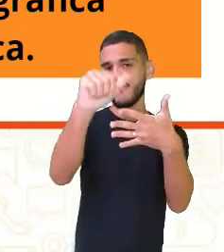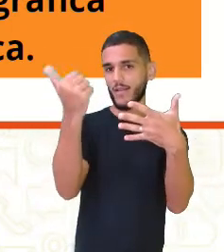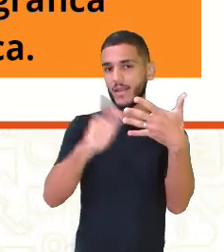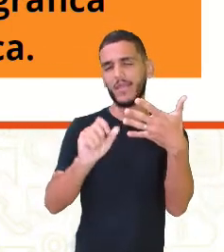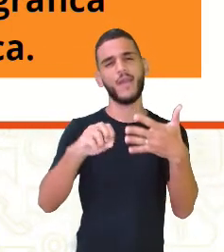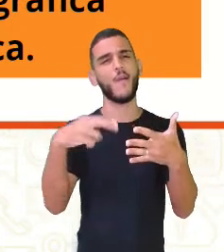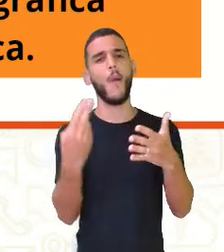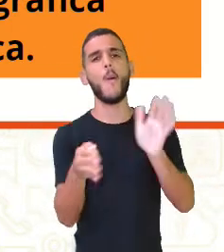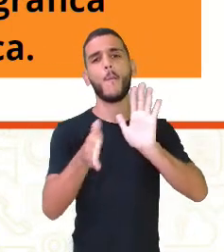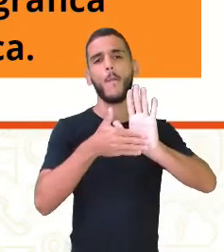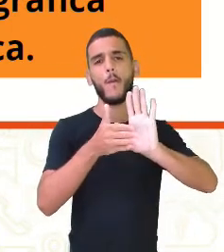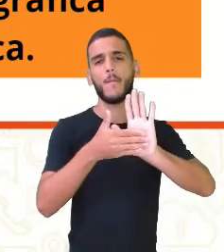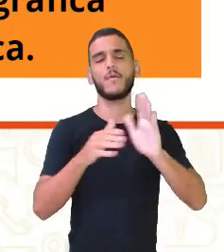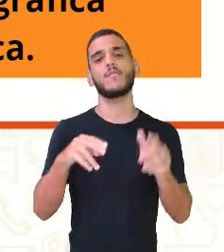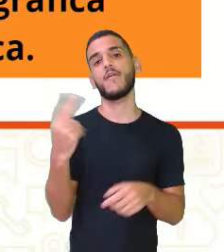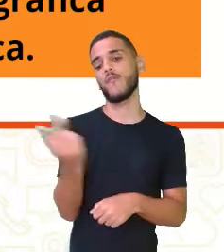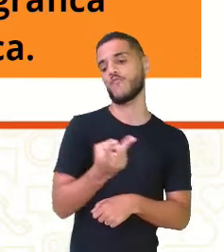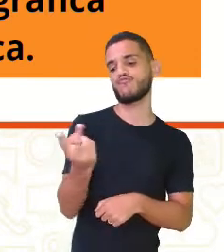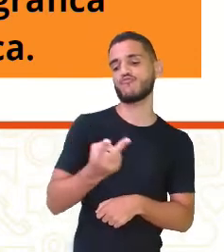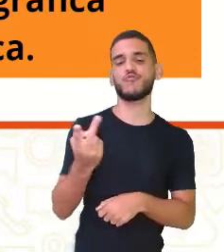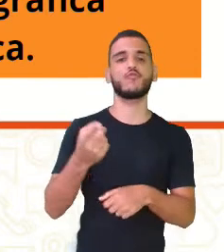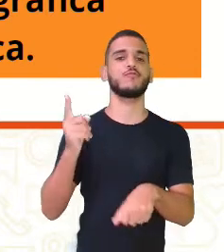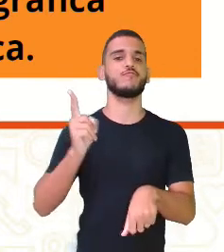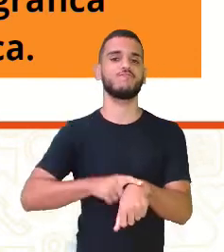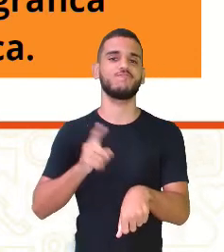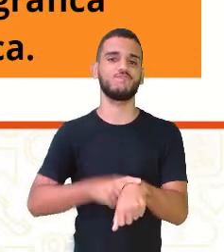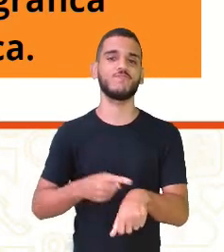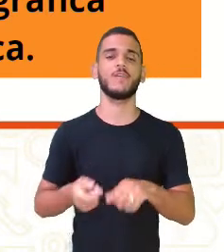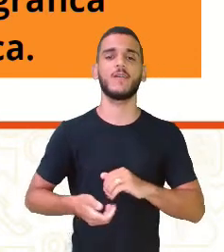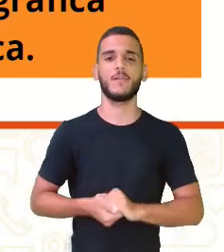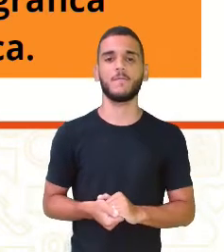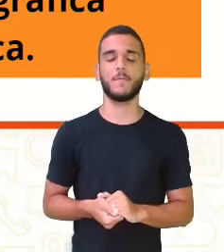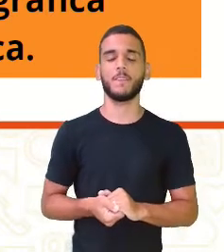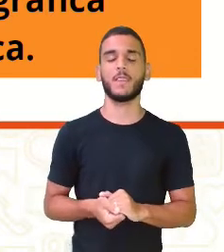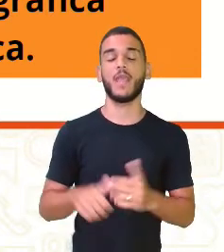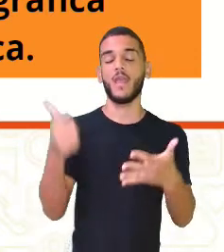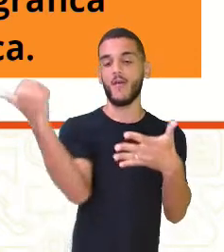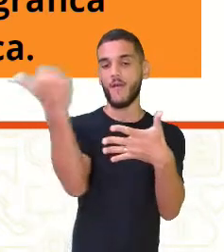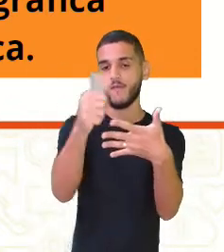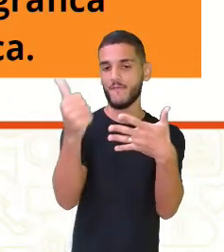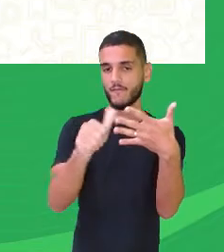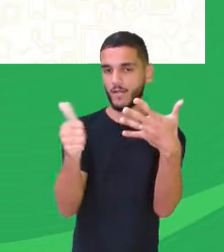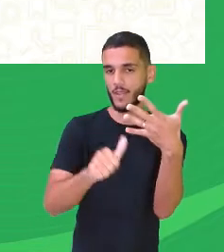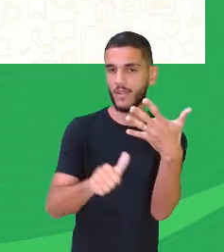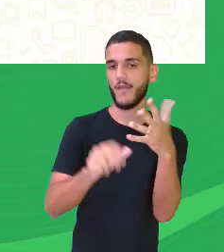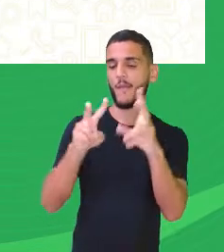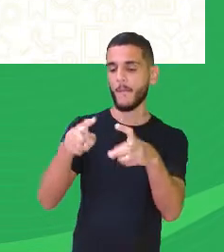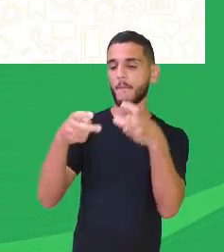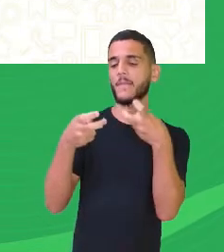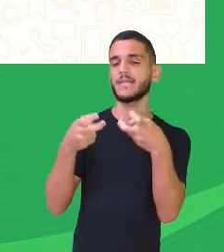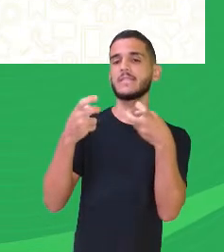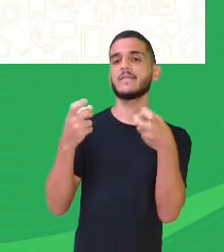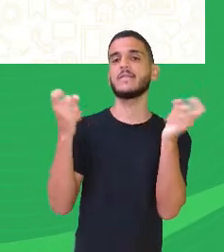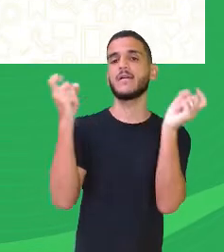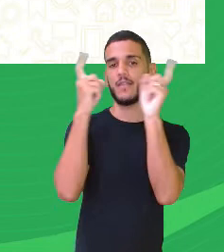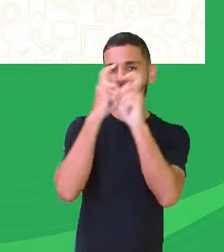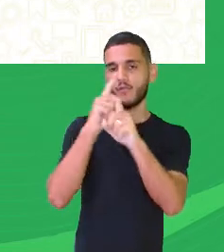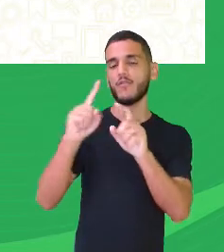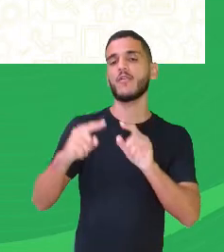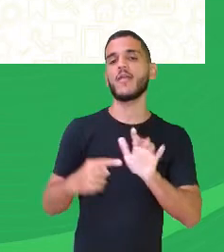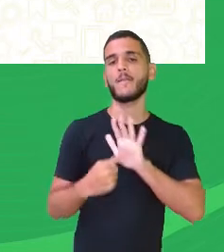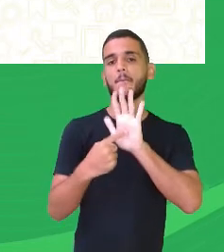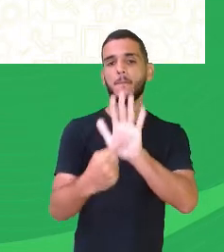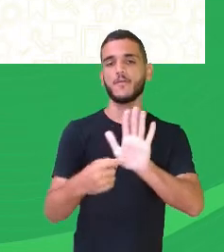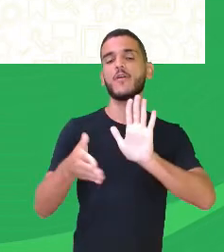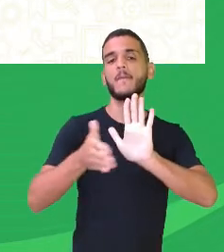eu proponho e avalio. Não é? Eu avalio na medida em que eu percebo a necessidade para que eu possa continuar propondo.